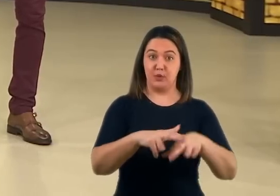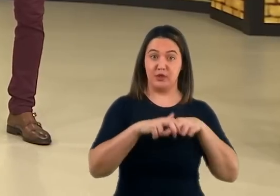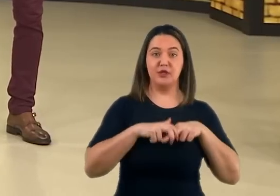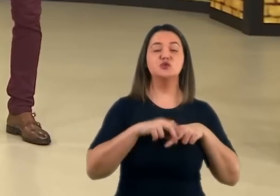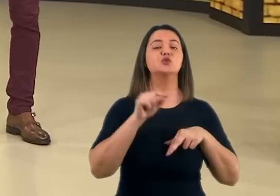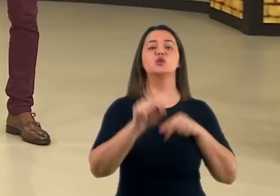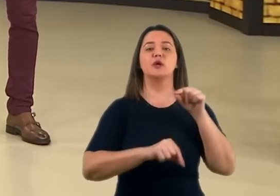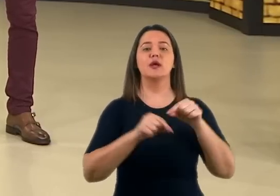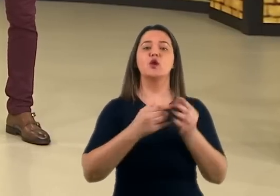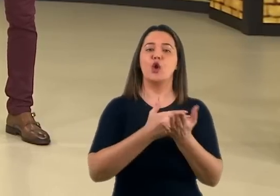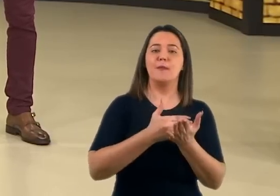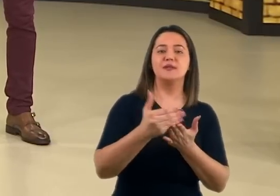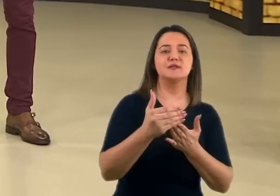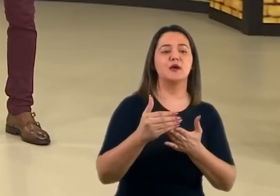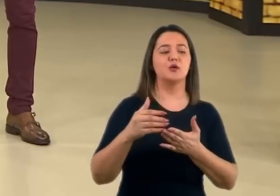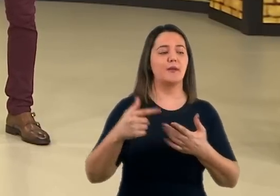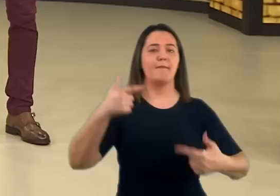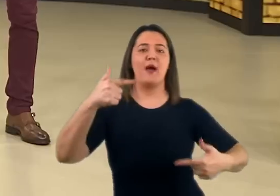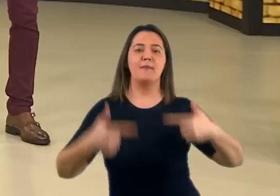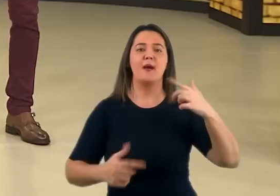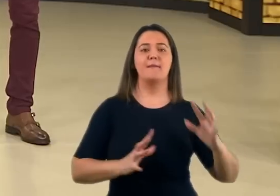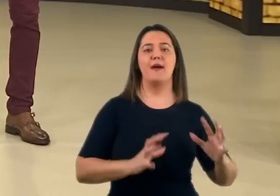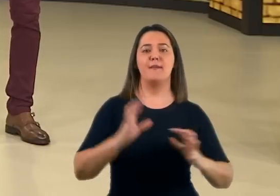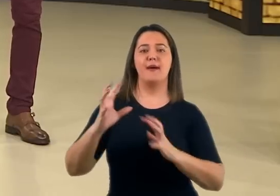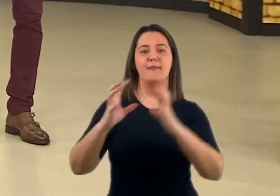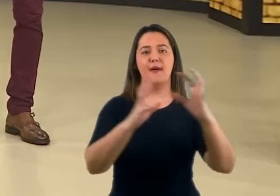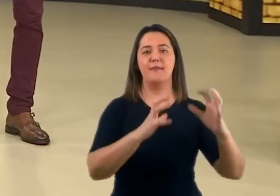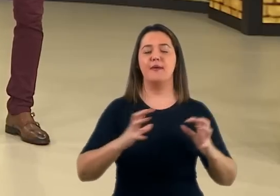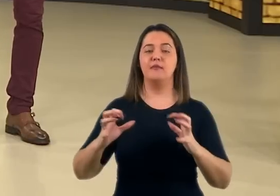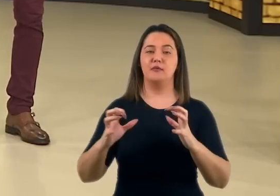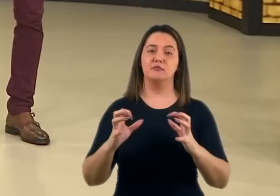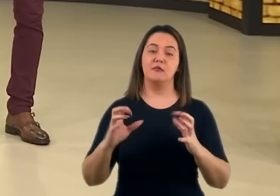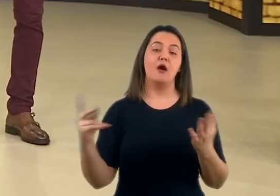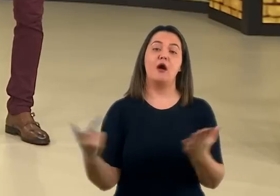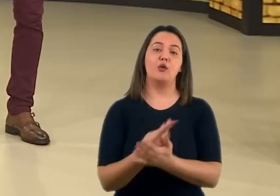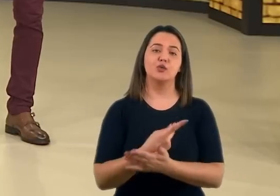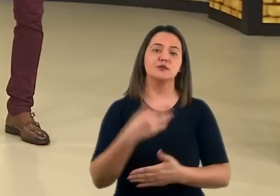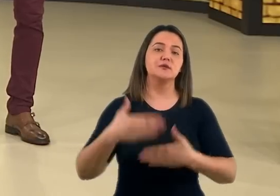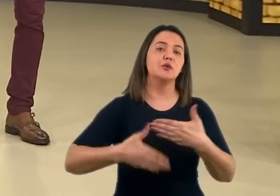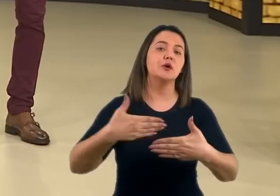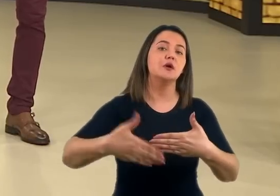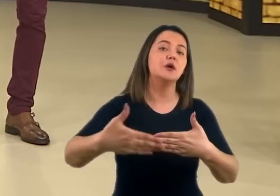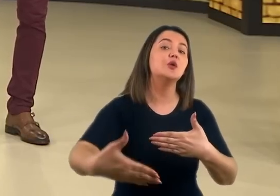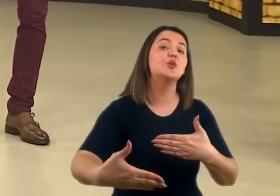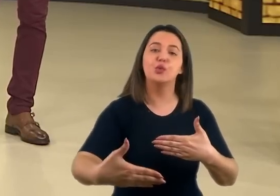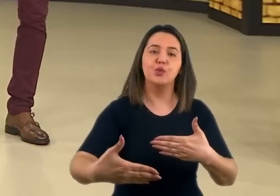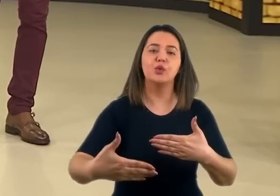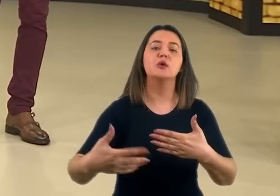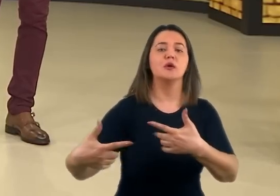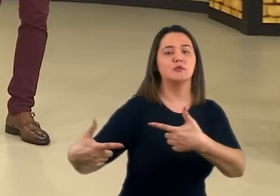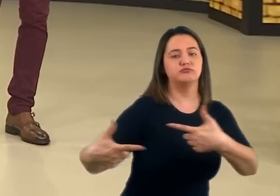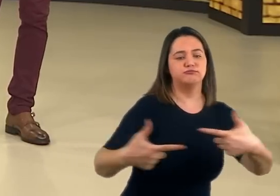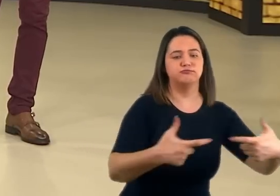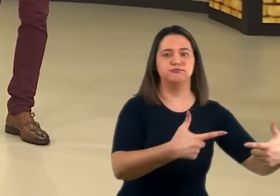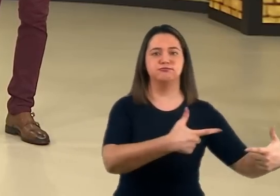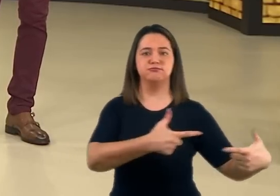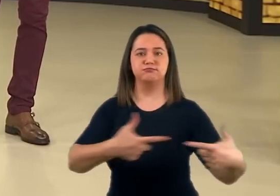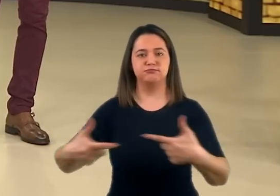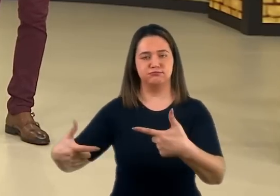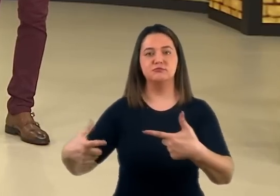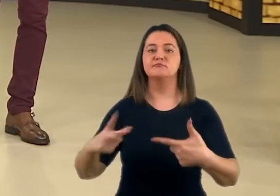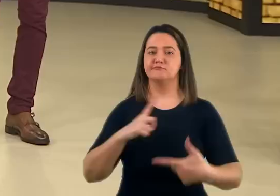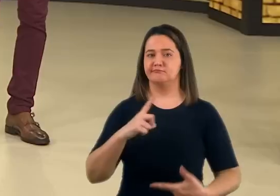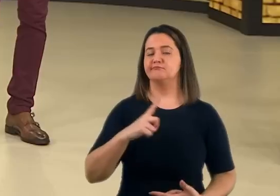acabaram tomando o poder ou brigando pelo poder, é claro, não podia esperar outra reação. Eles se enfrentaram em